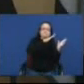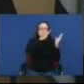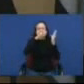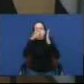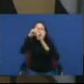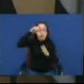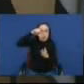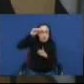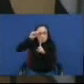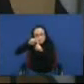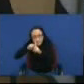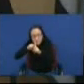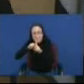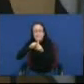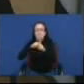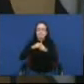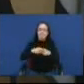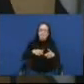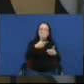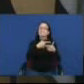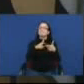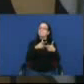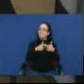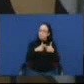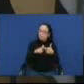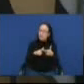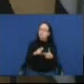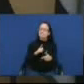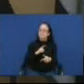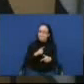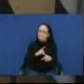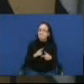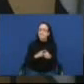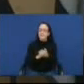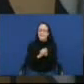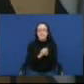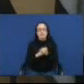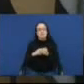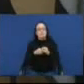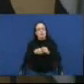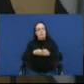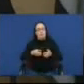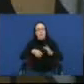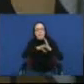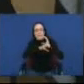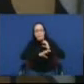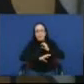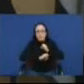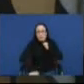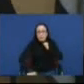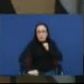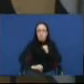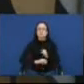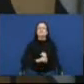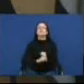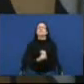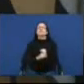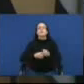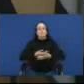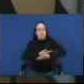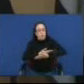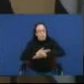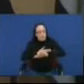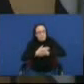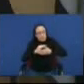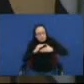gestação, ele pode causar problemas aí, desde um aborto a partos prematuros, problemas no crescimento fetal